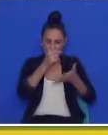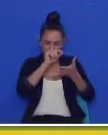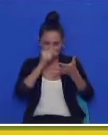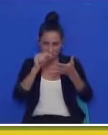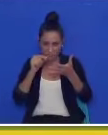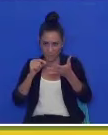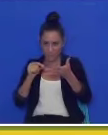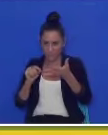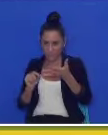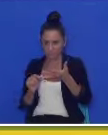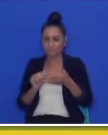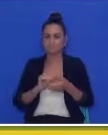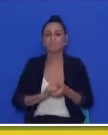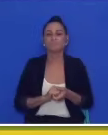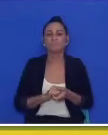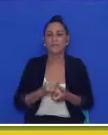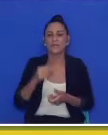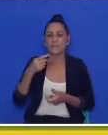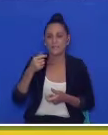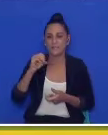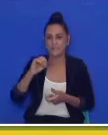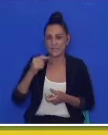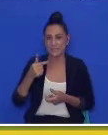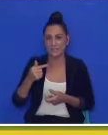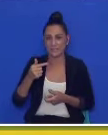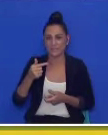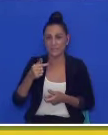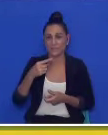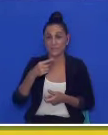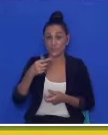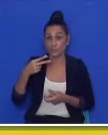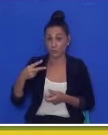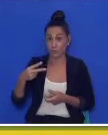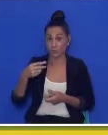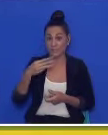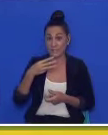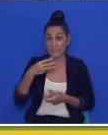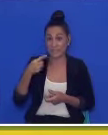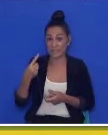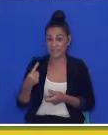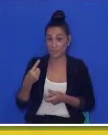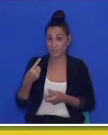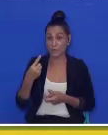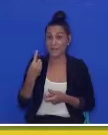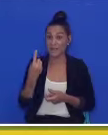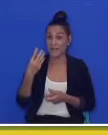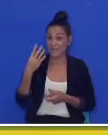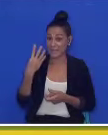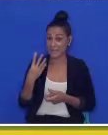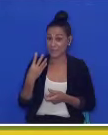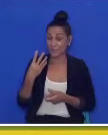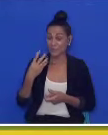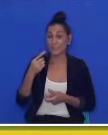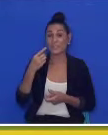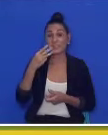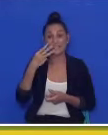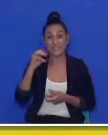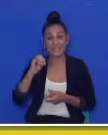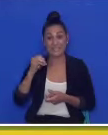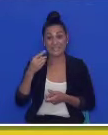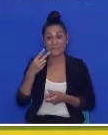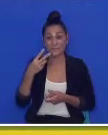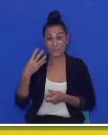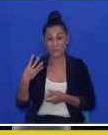as 7 dezenas sorteadas, 07, 12, 31, 14, 30, 24